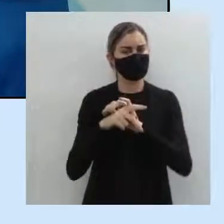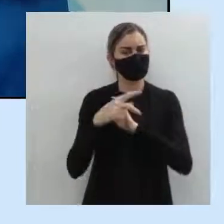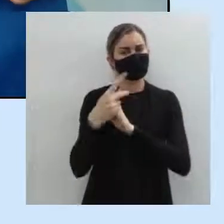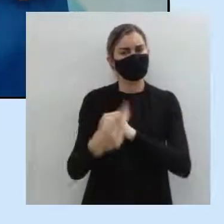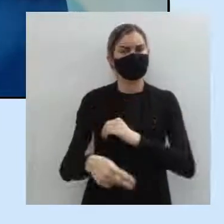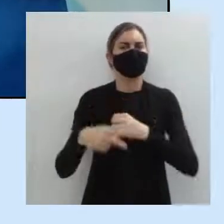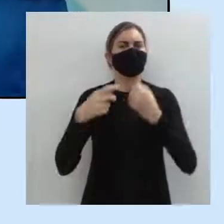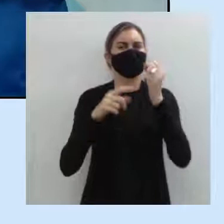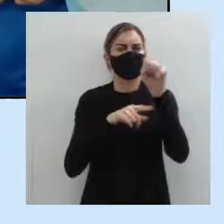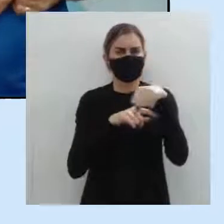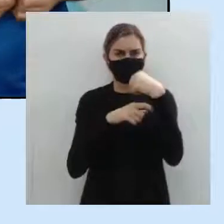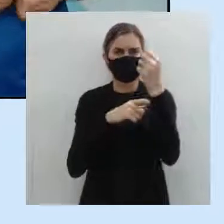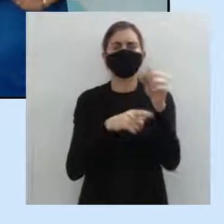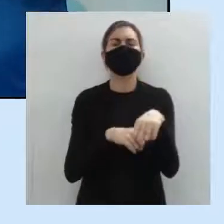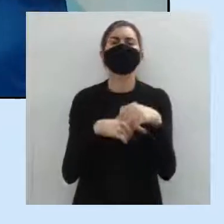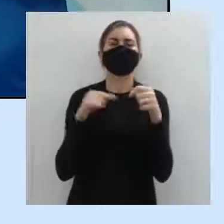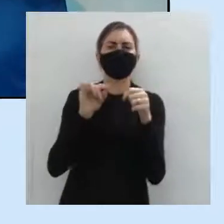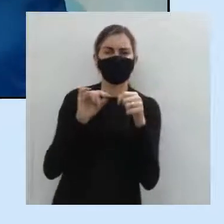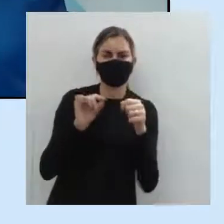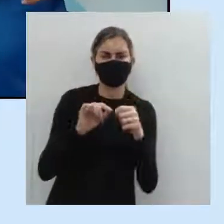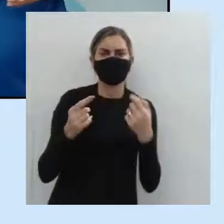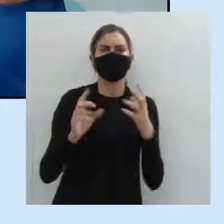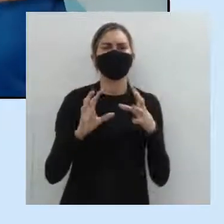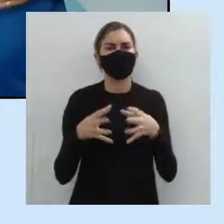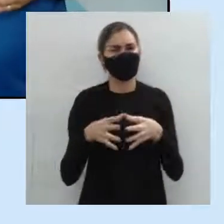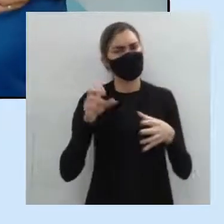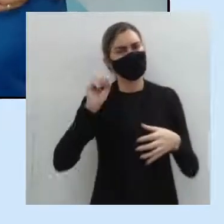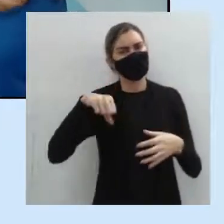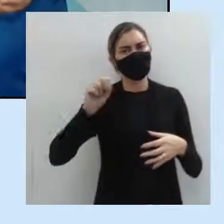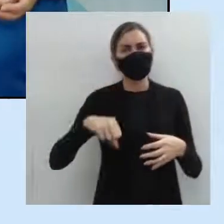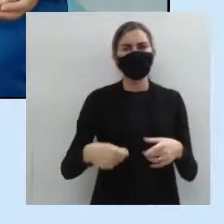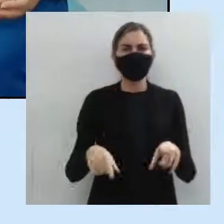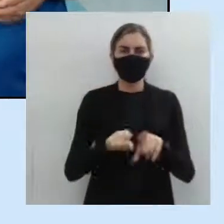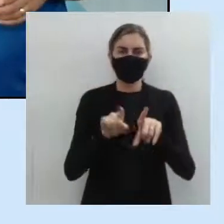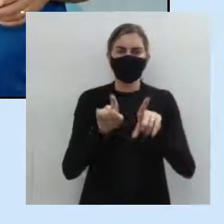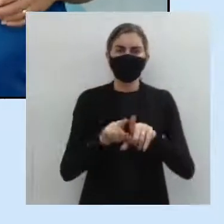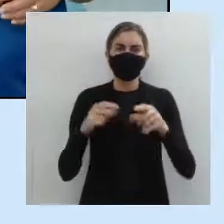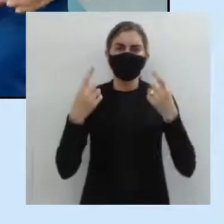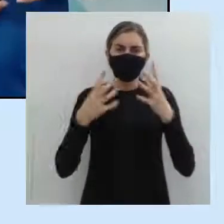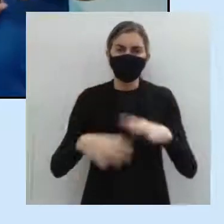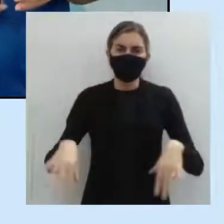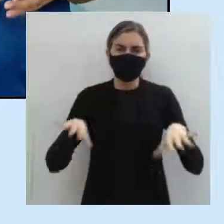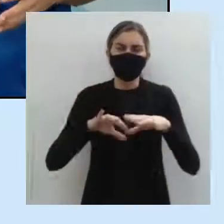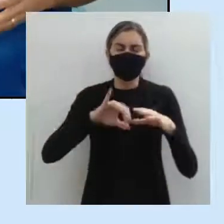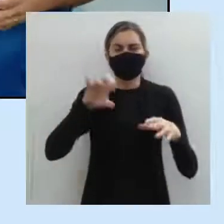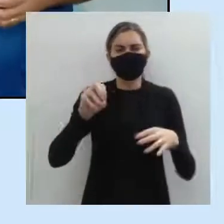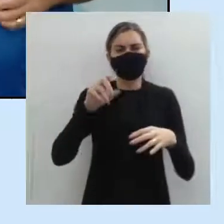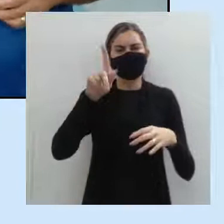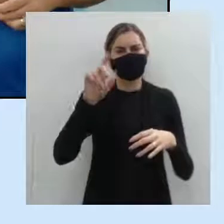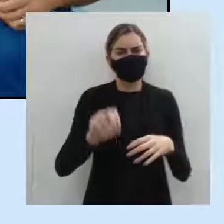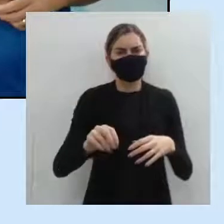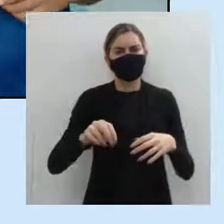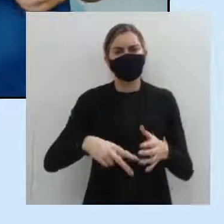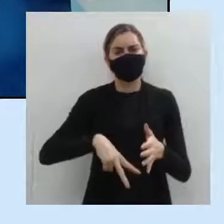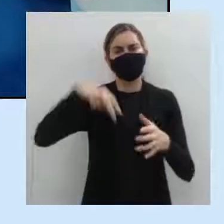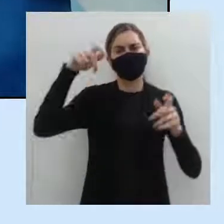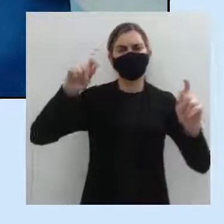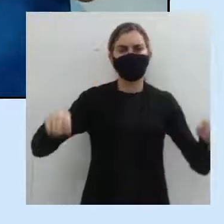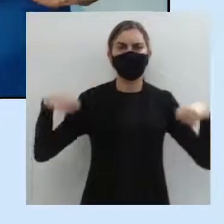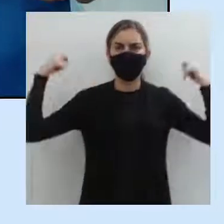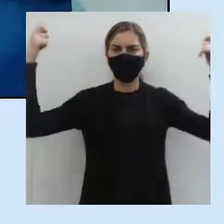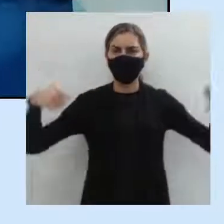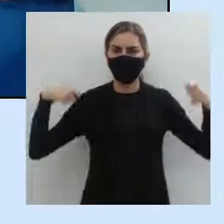parte da ginástica, a gente chama de fundamentos, compõem sim também o universo do jogo, o pula-corda. Então